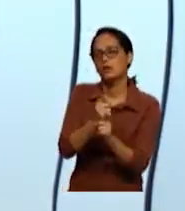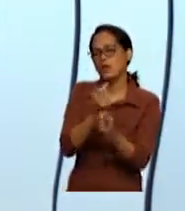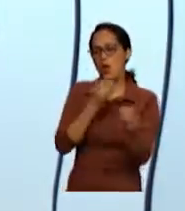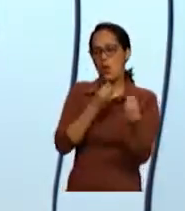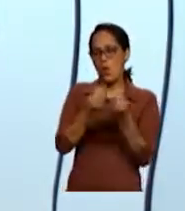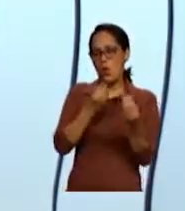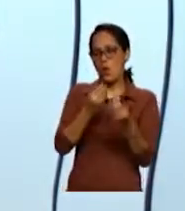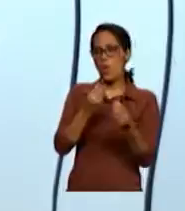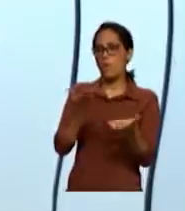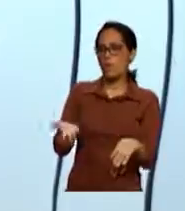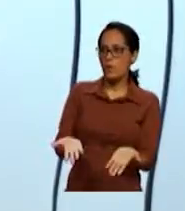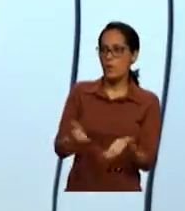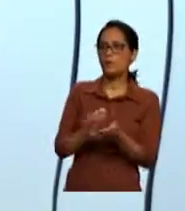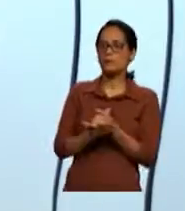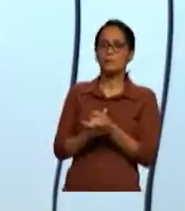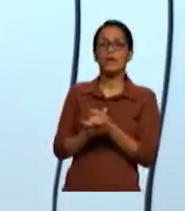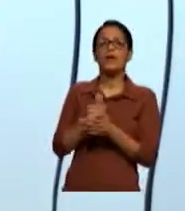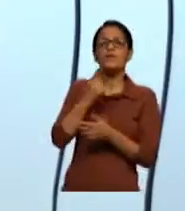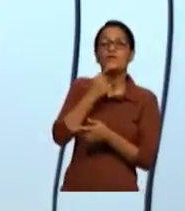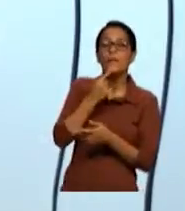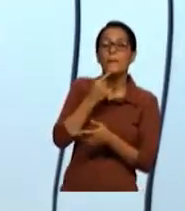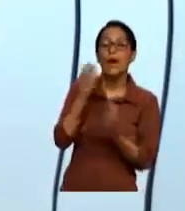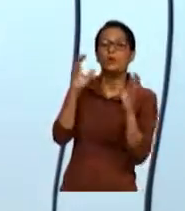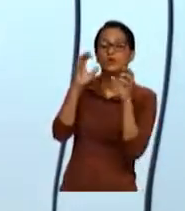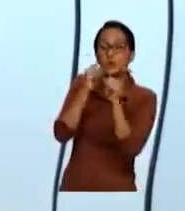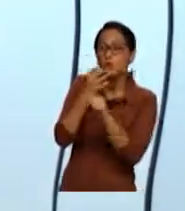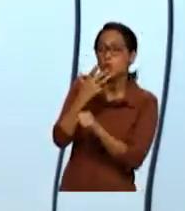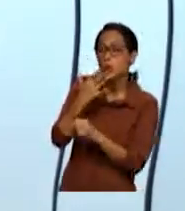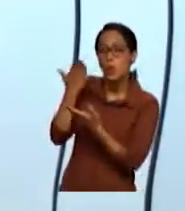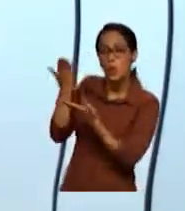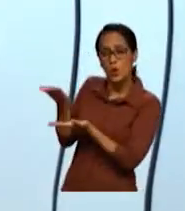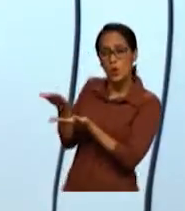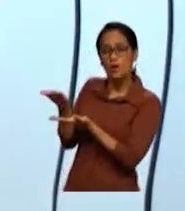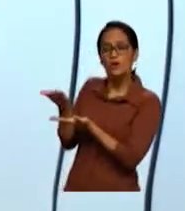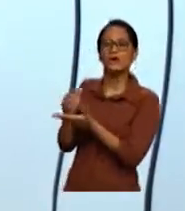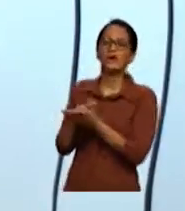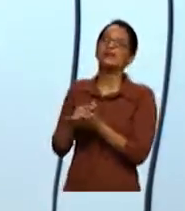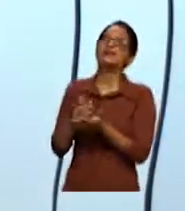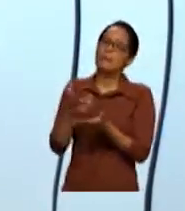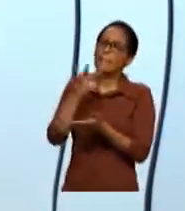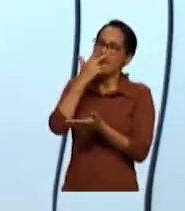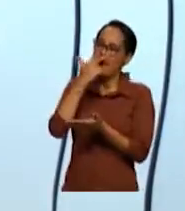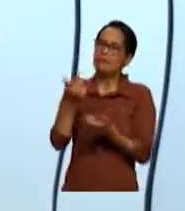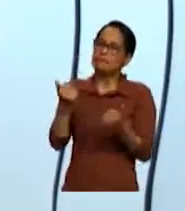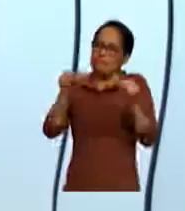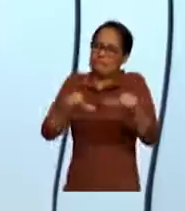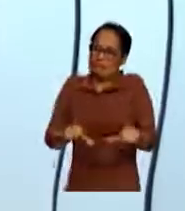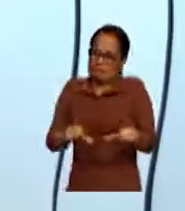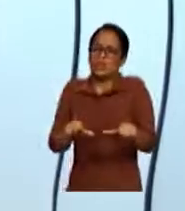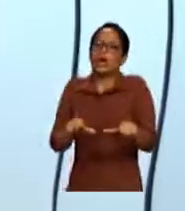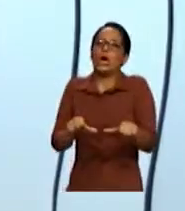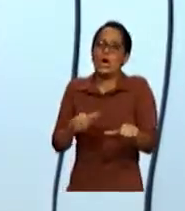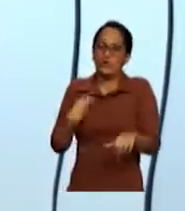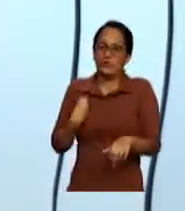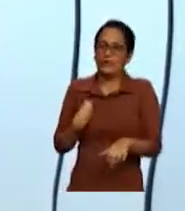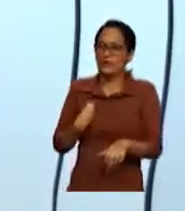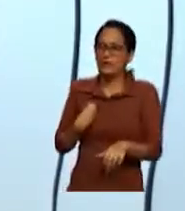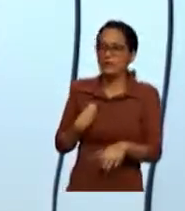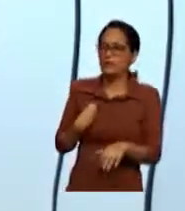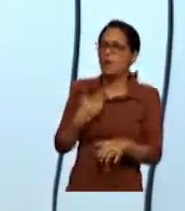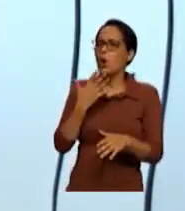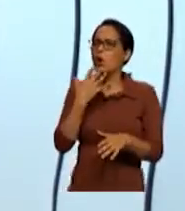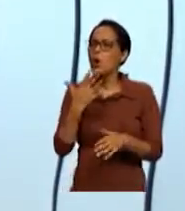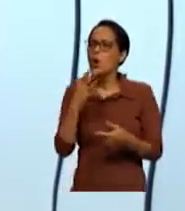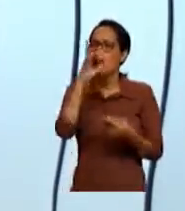teste. Tá? E quanto mais vermelho, mais escuro, ele vão ser as piores qualidades. Os que estão em laranja para